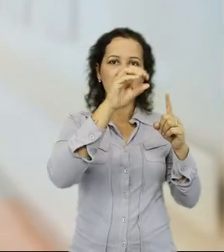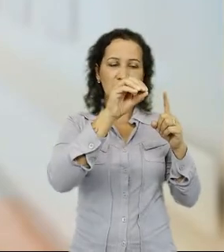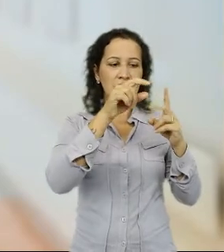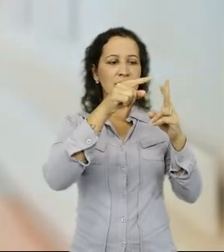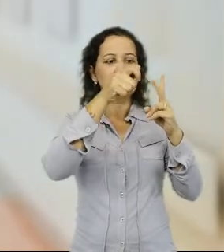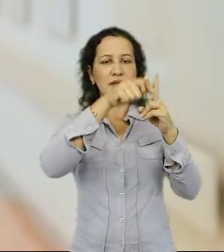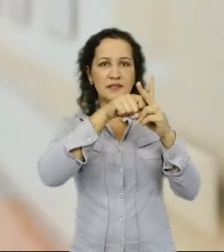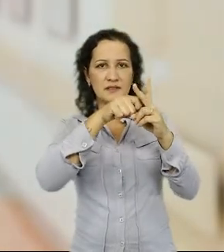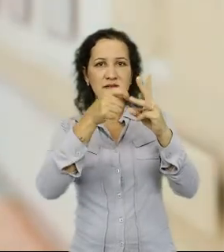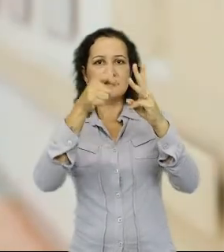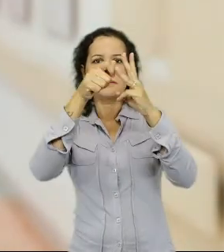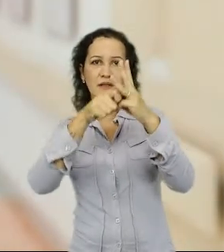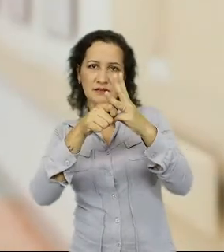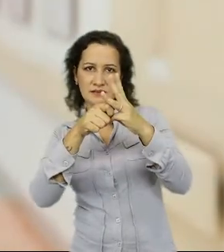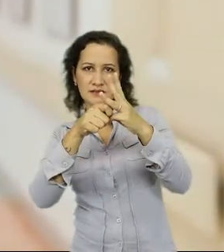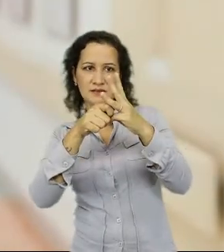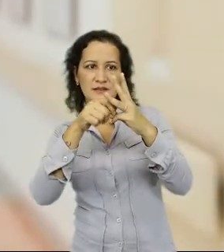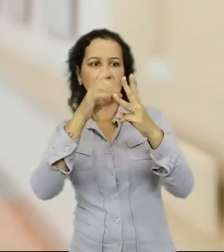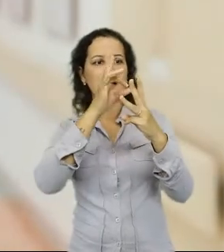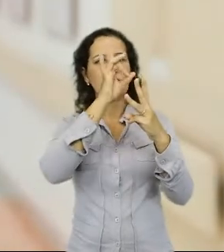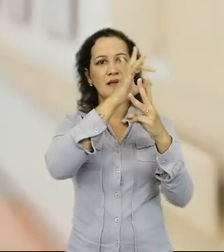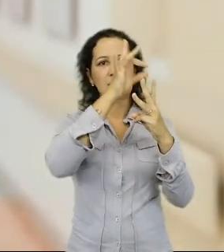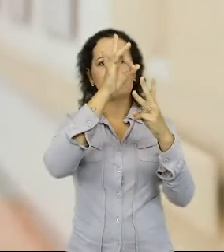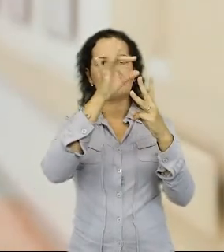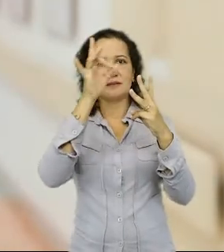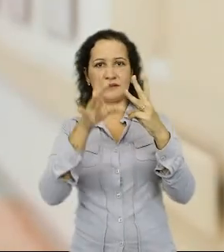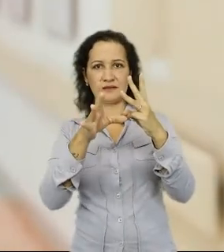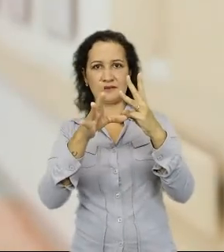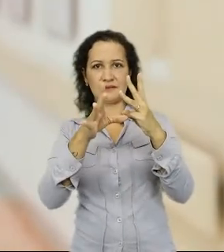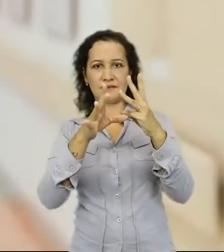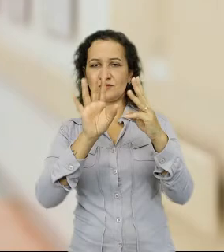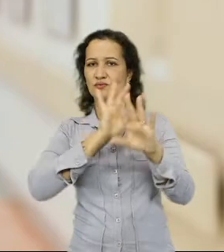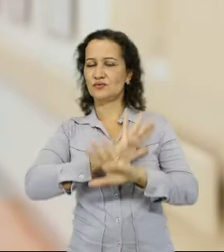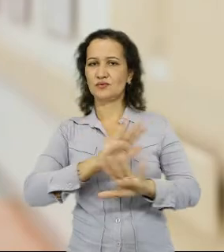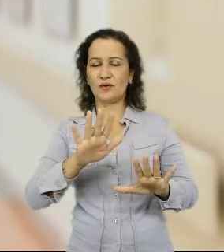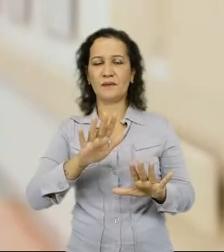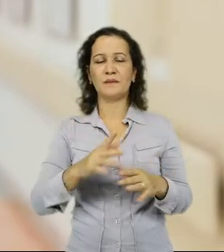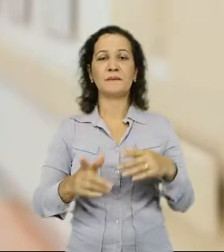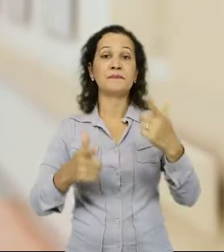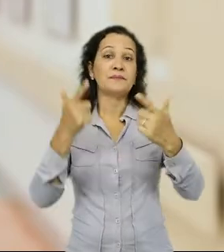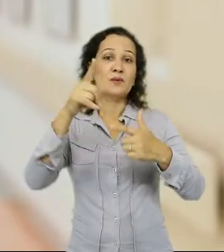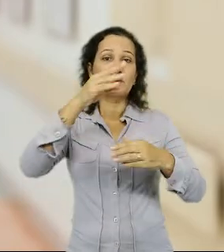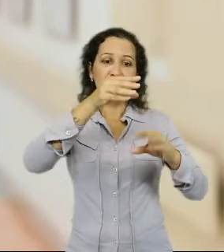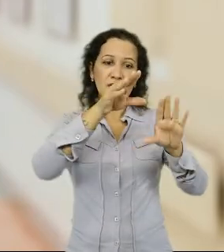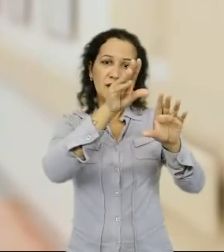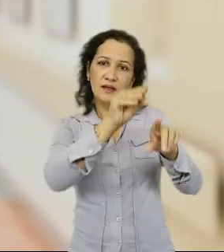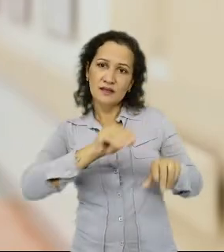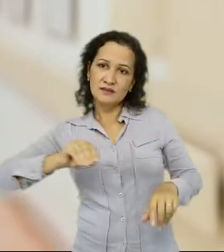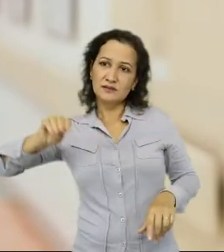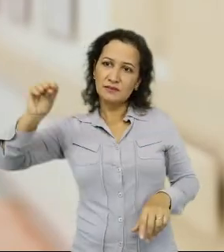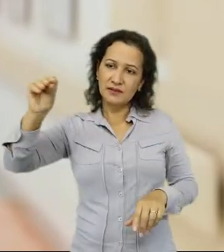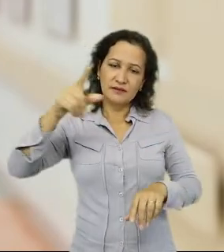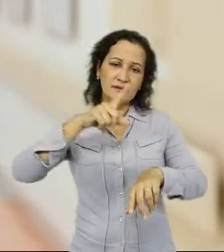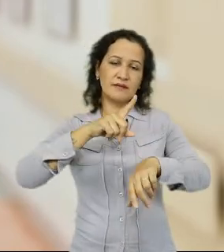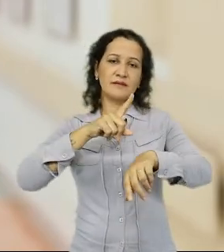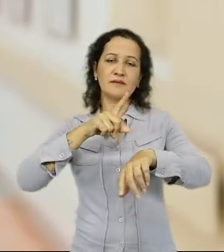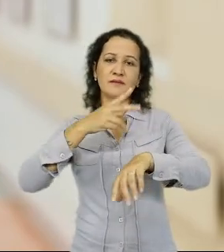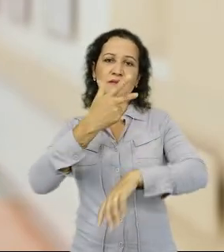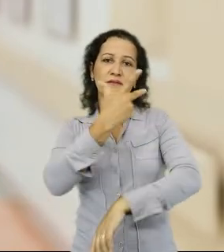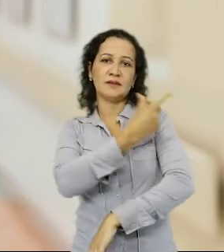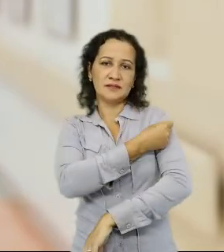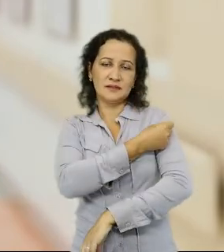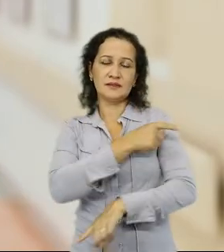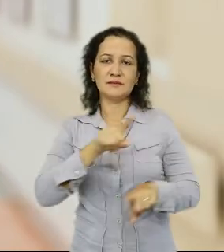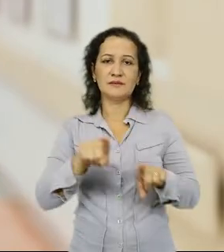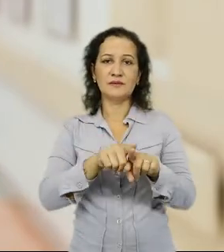elas. Em relação às contraindicações, às situações especiais, ao adiamento e vacinação simultânea,